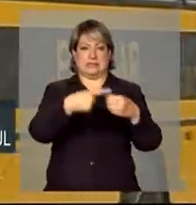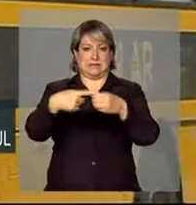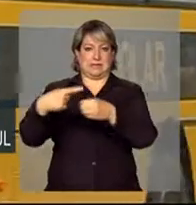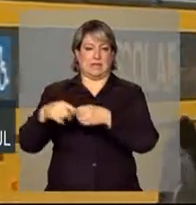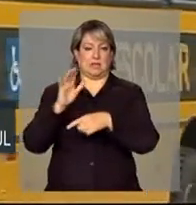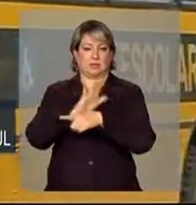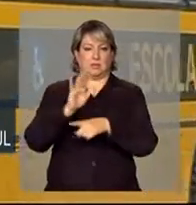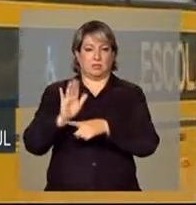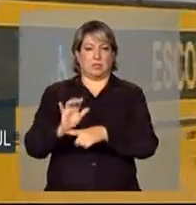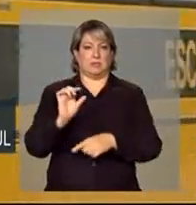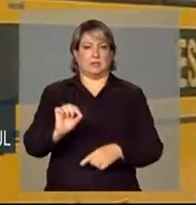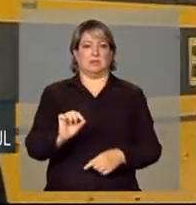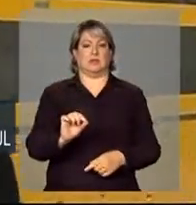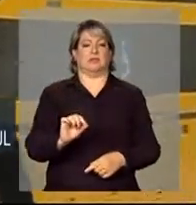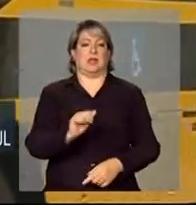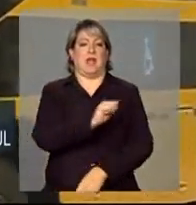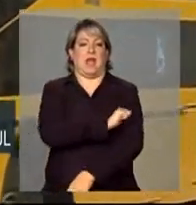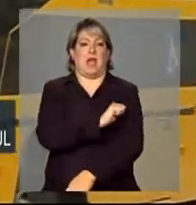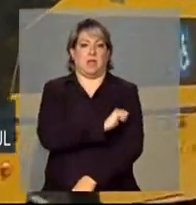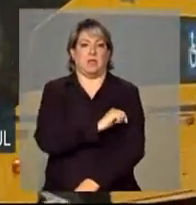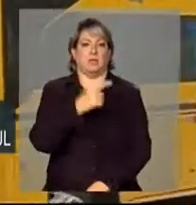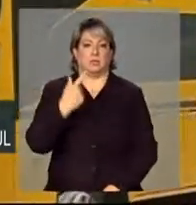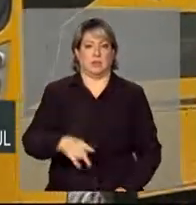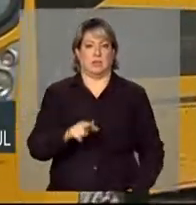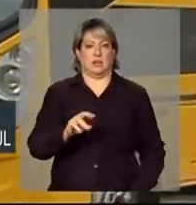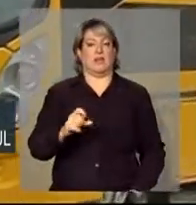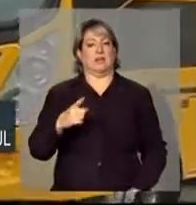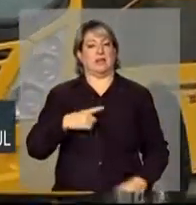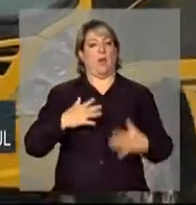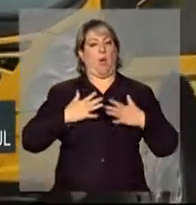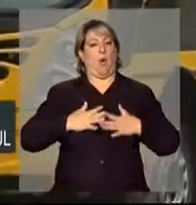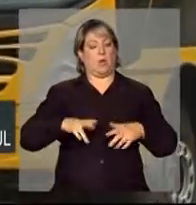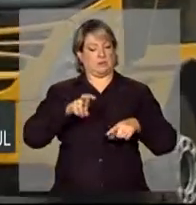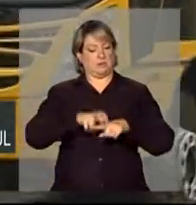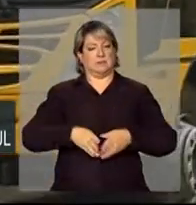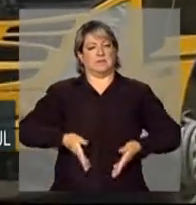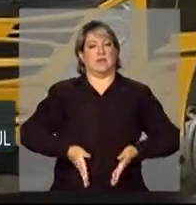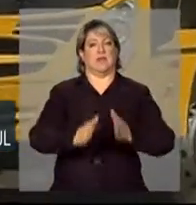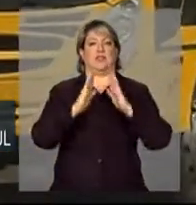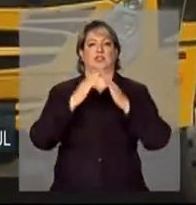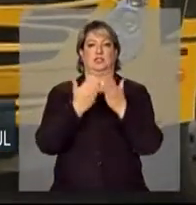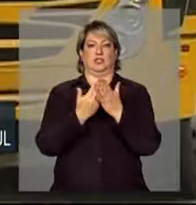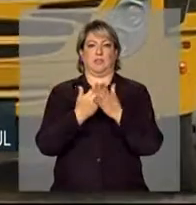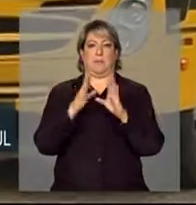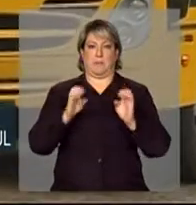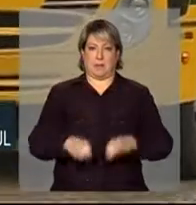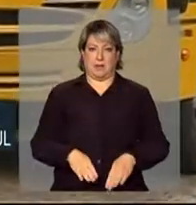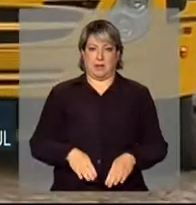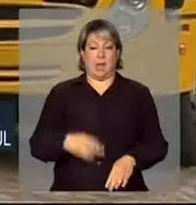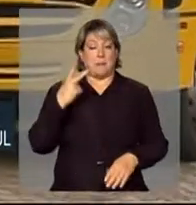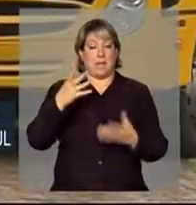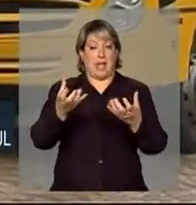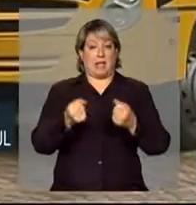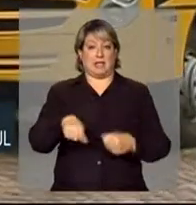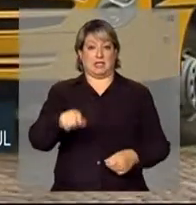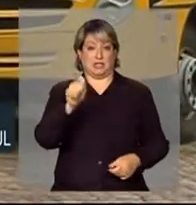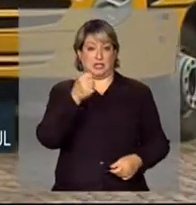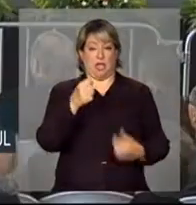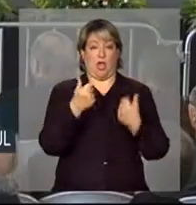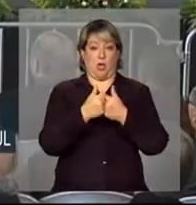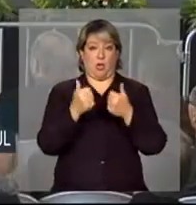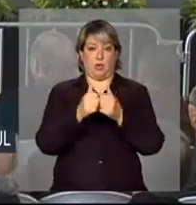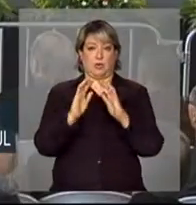os estudantes do Rio Grande do Sul tenham mais conforto e segurança para chegar à escola. para receberem as chaves dos